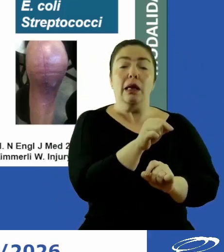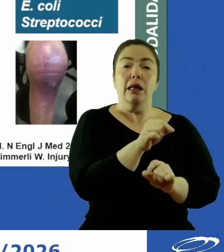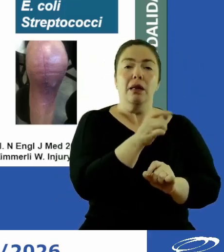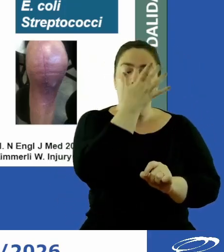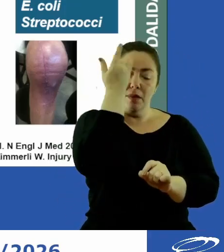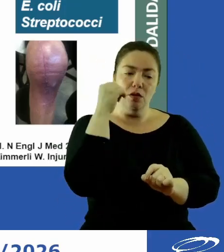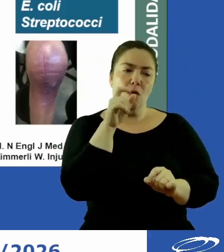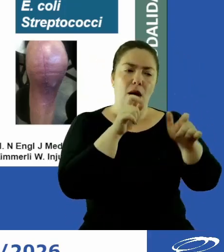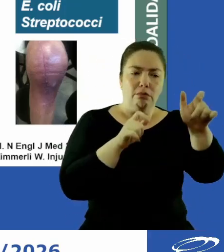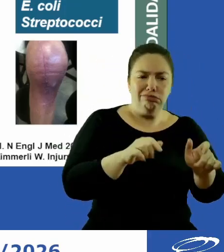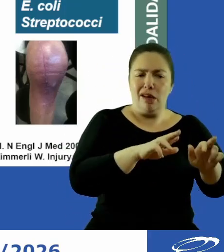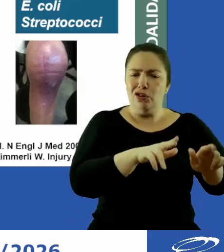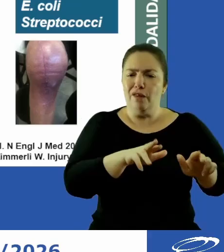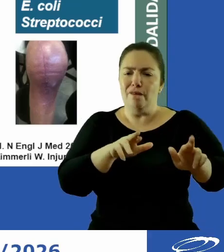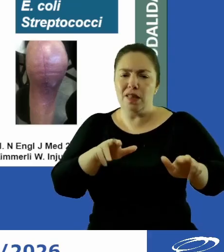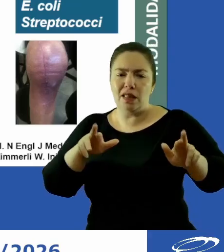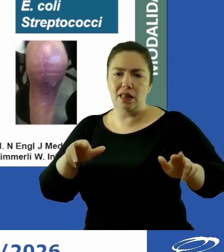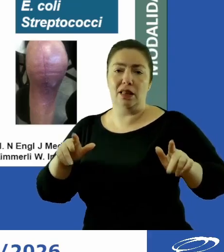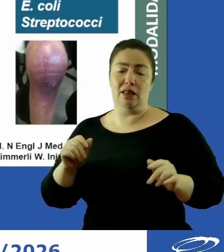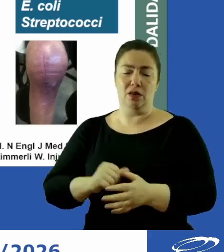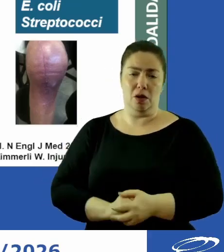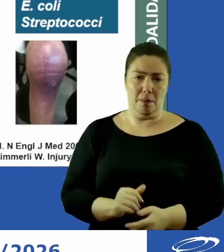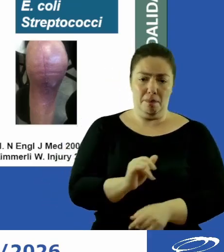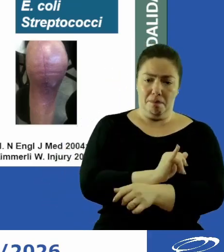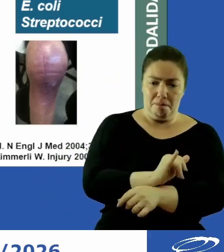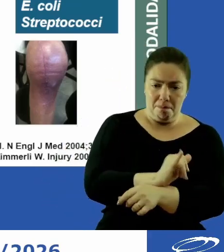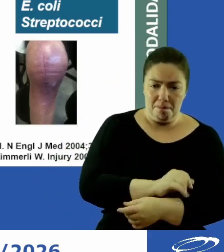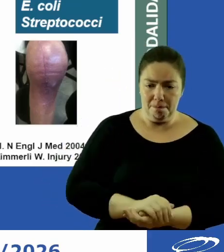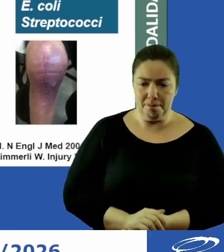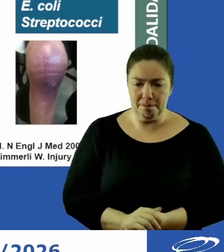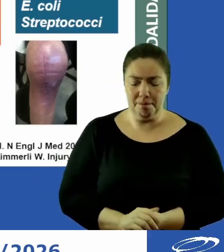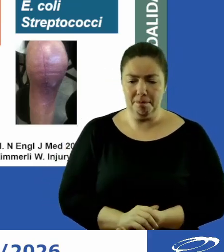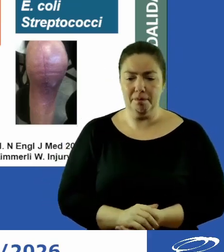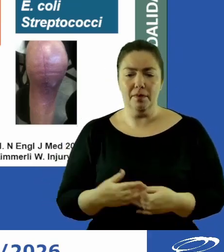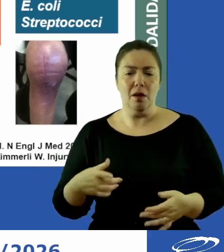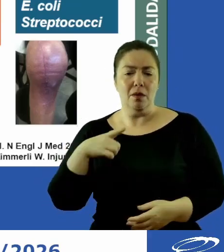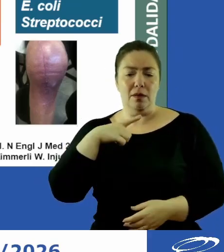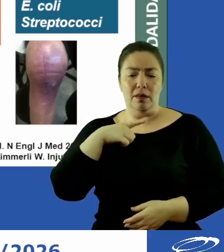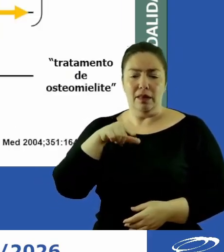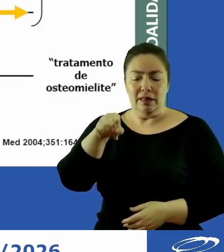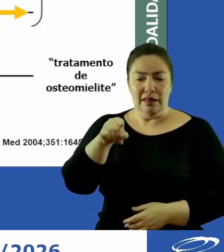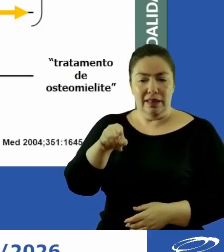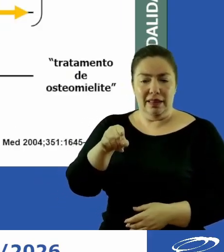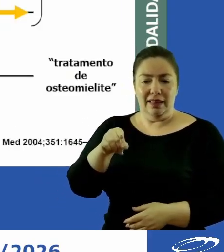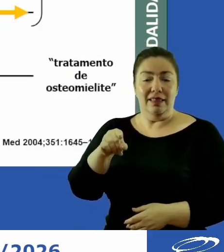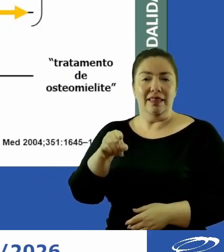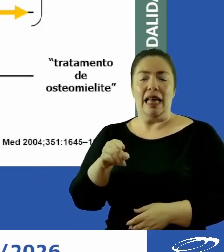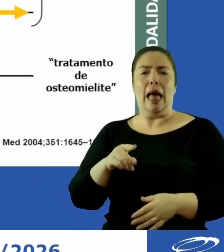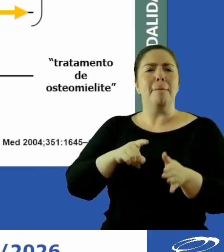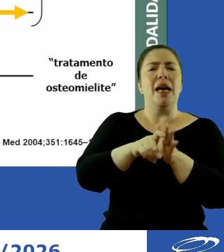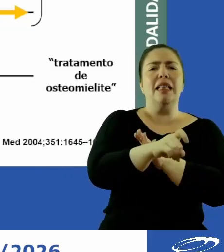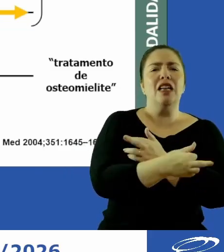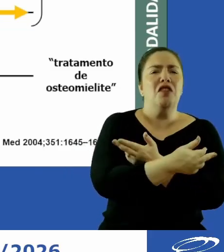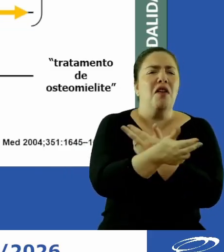exemplo, as infecções intermediárias com Cutibacterium, que é um micro-organismo que eu trabalho bastante, e também os Staphylococcus coagulase negativo, e